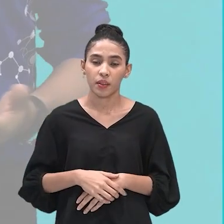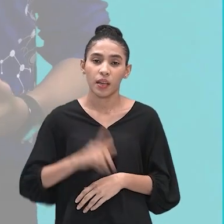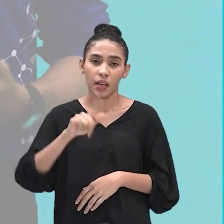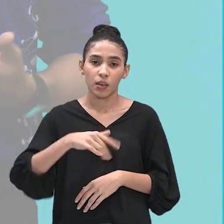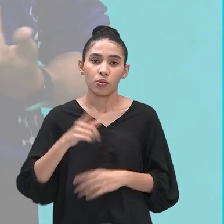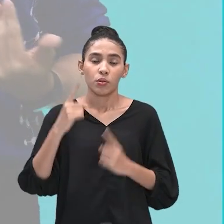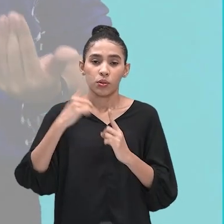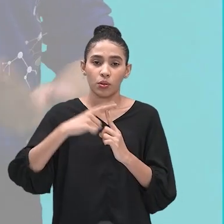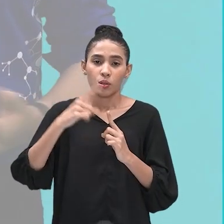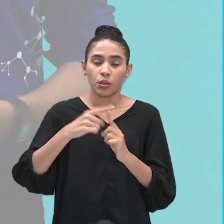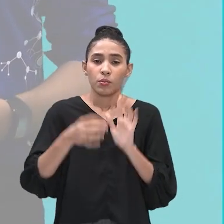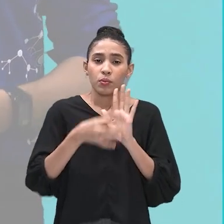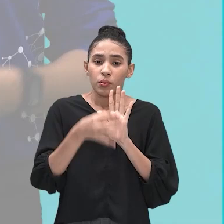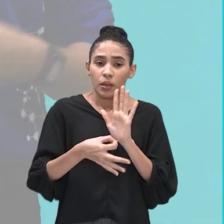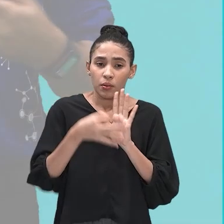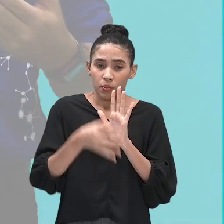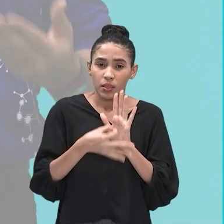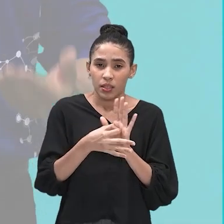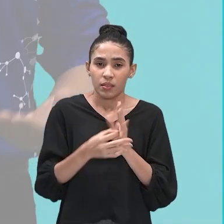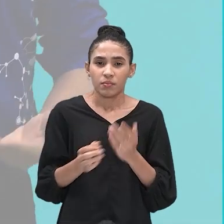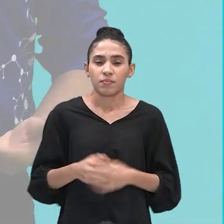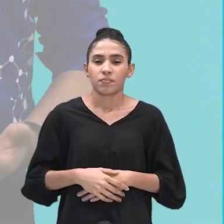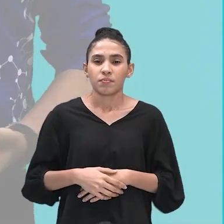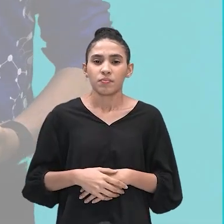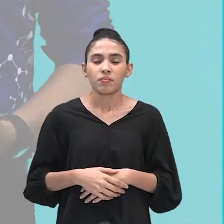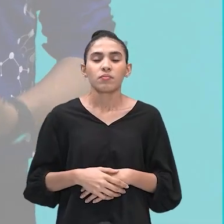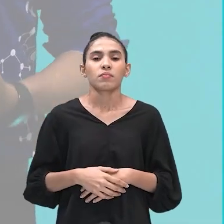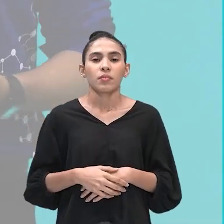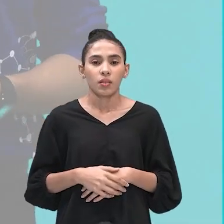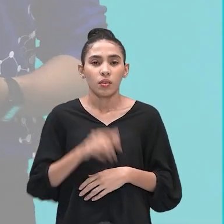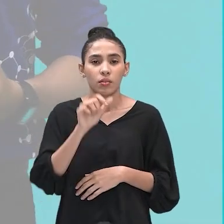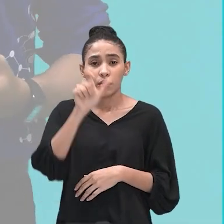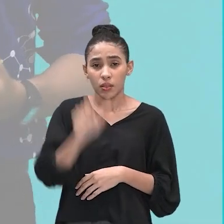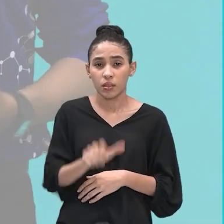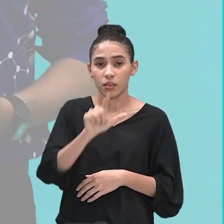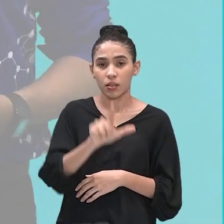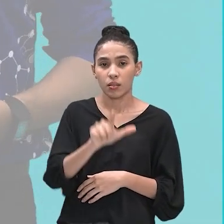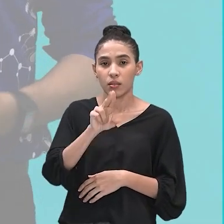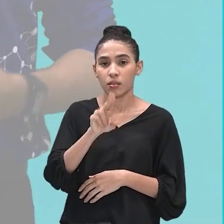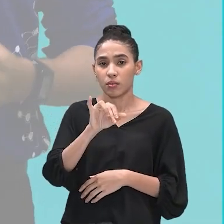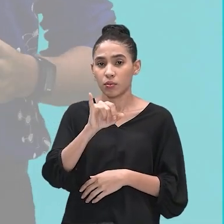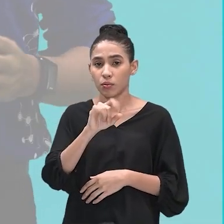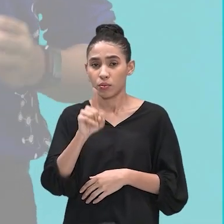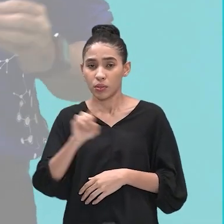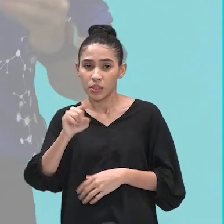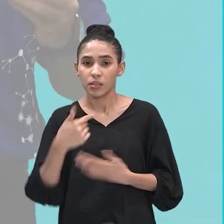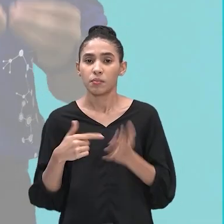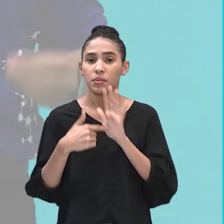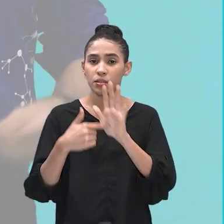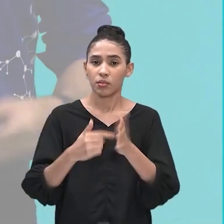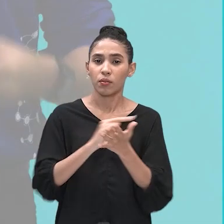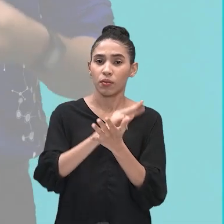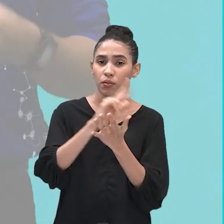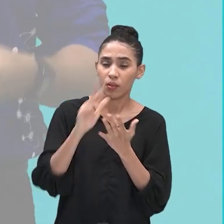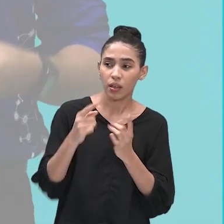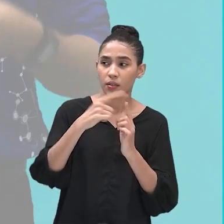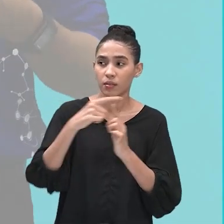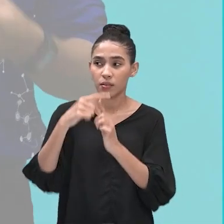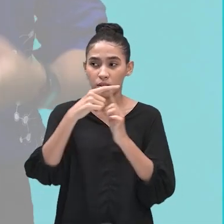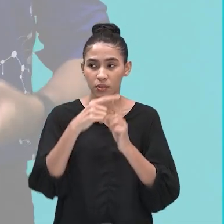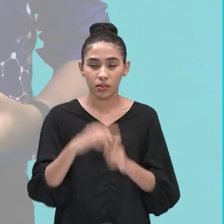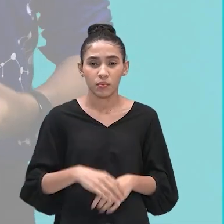argumentar. Olha só, vejam quantos argumentos, vejam que ele se identificou, né, trouxe ali posicionamentos,